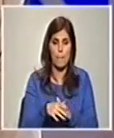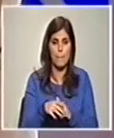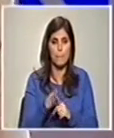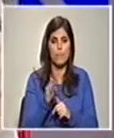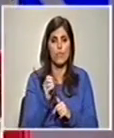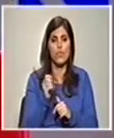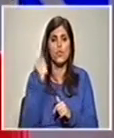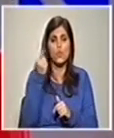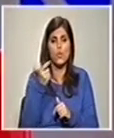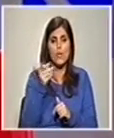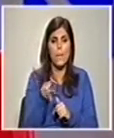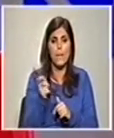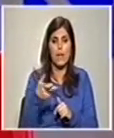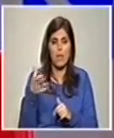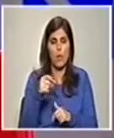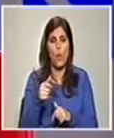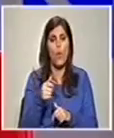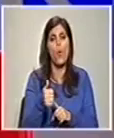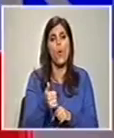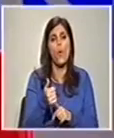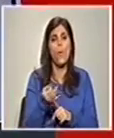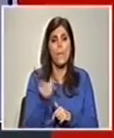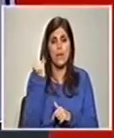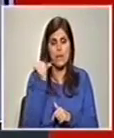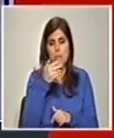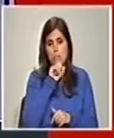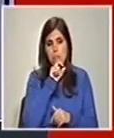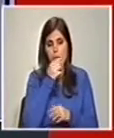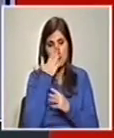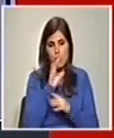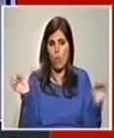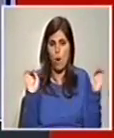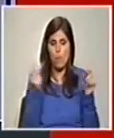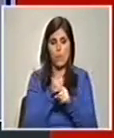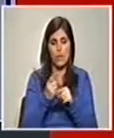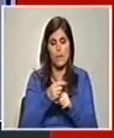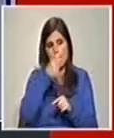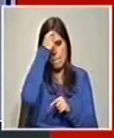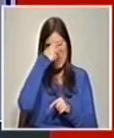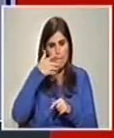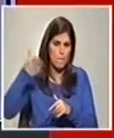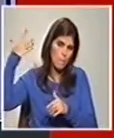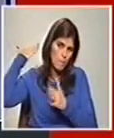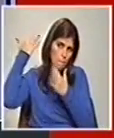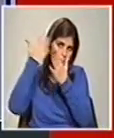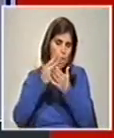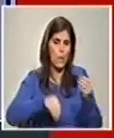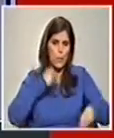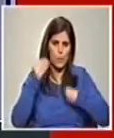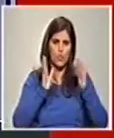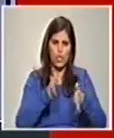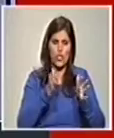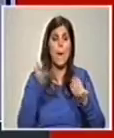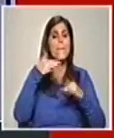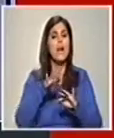Amaral, o BPI pode não ser um exemplo, até porque me diz que historicamente tem estas preocupações há muito tempo, mas até que